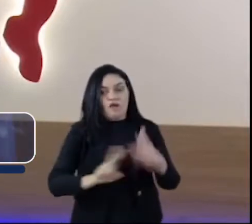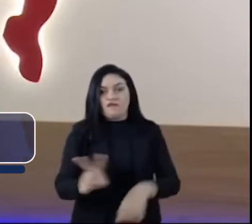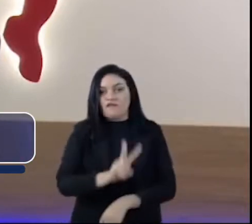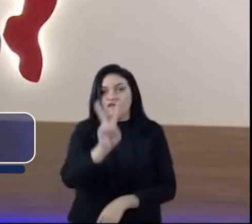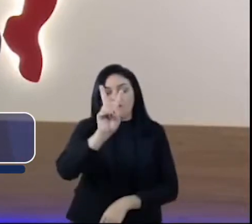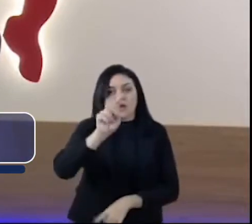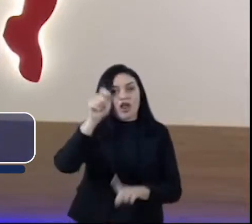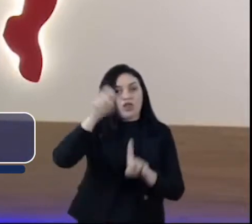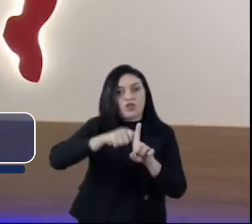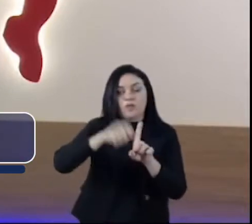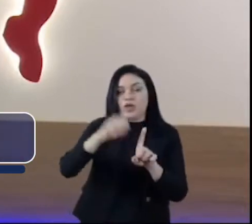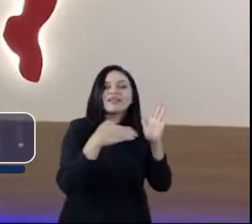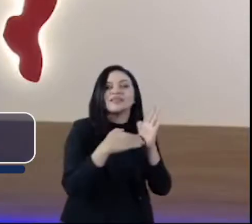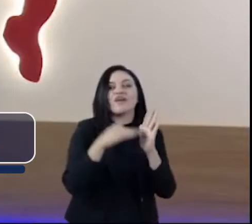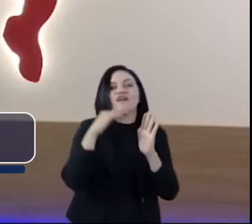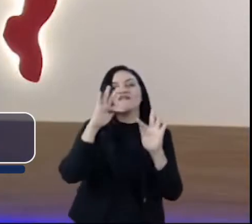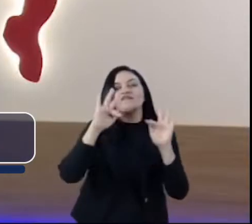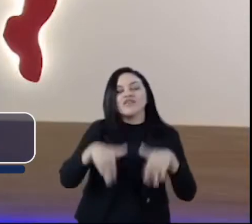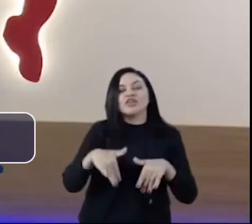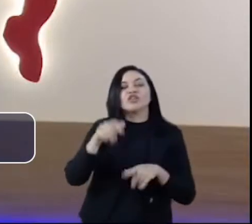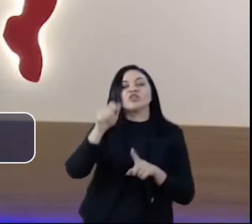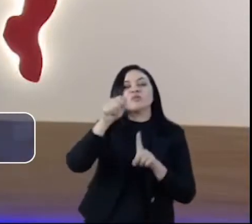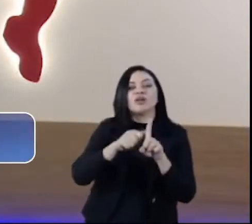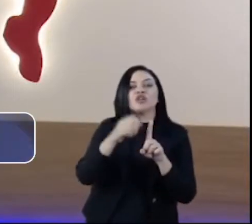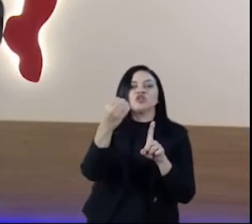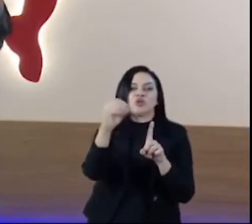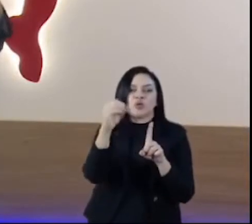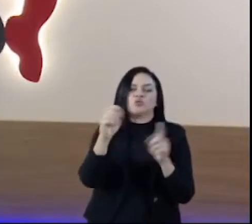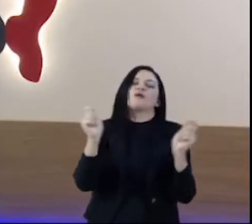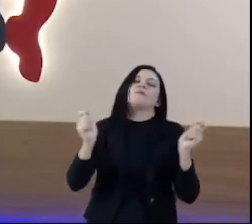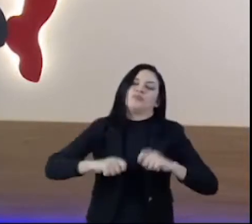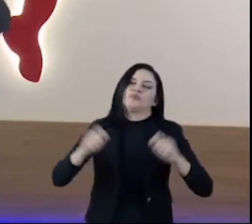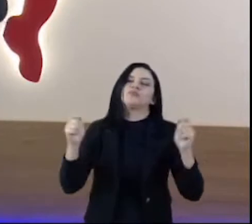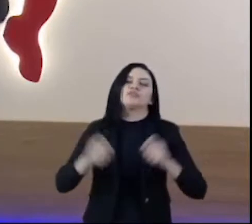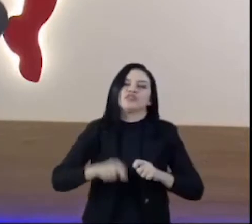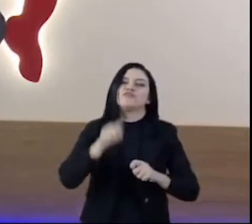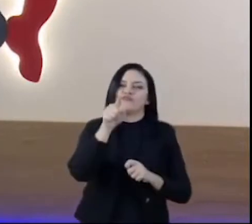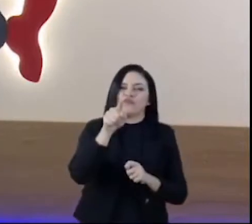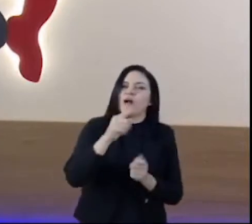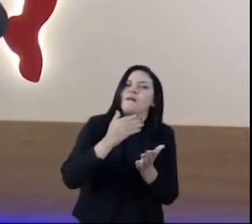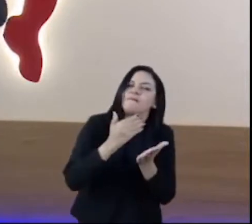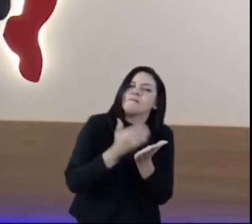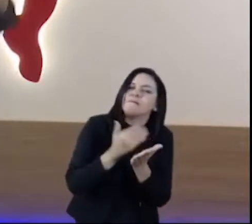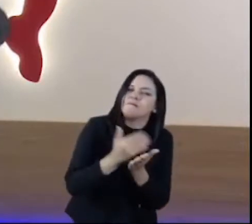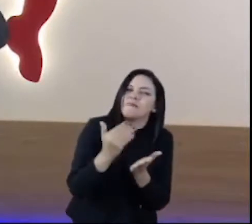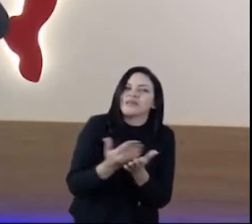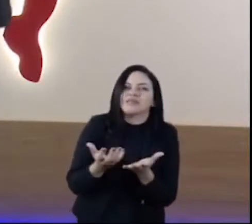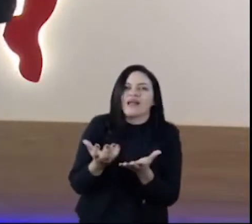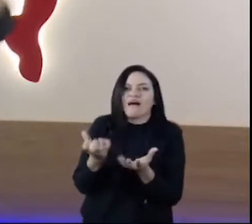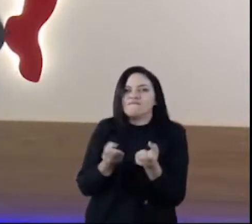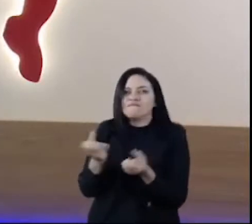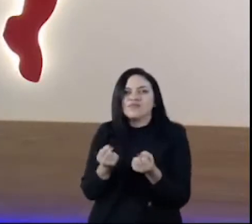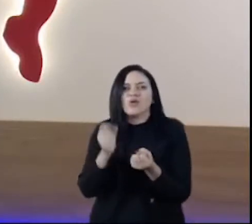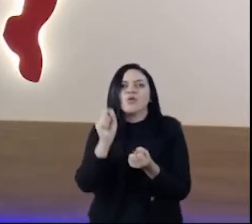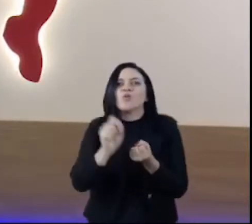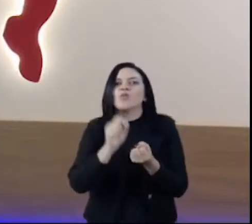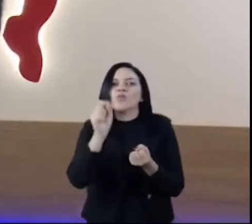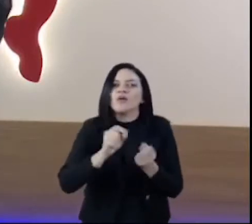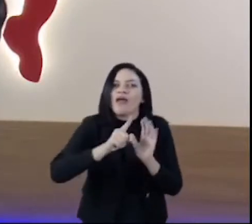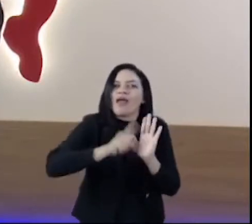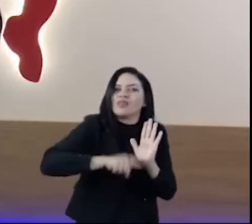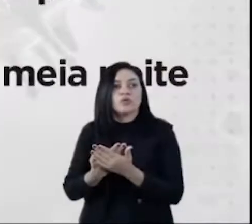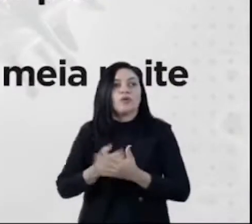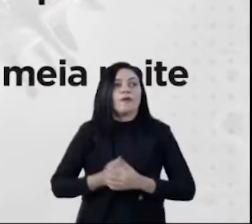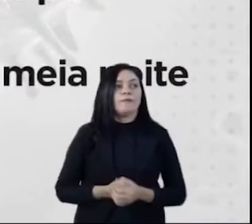valerá durante o mês de outubro então durante o mês de outubro será possível parcelar e obter benefícios redução